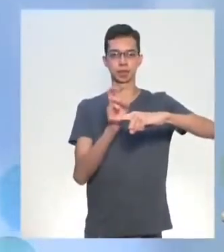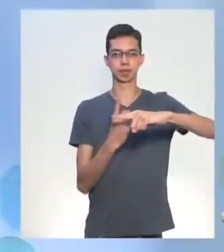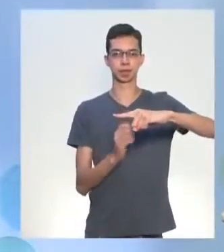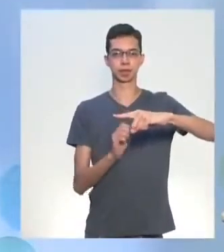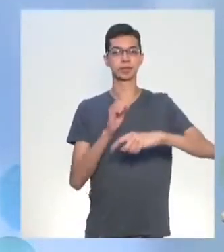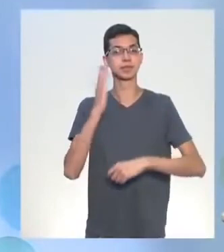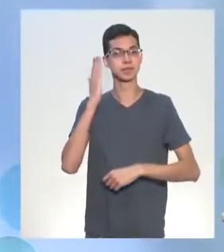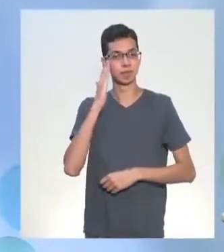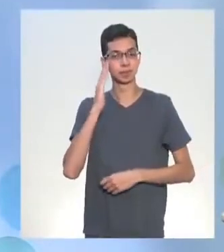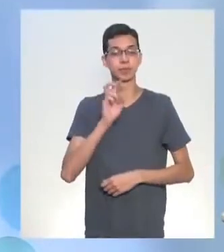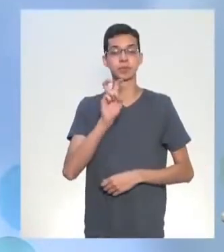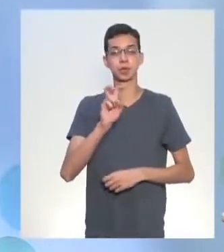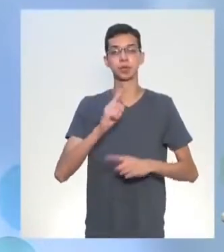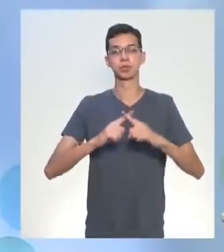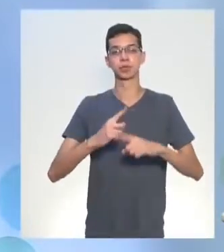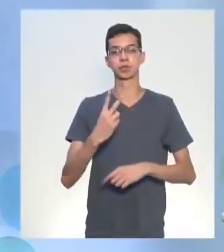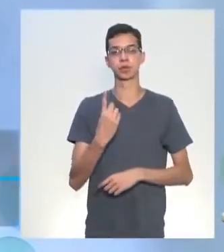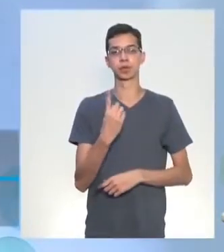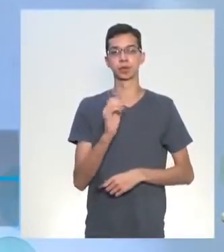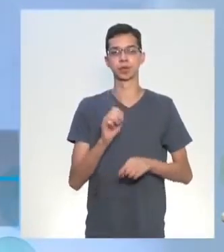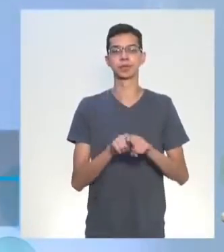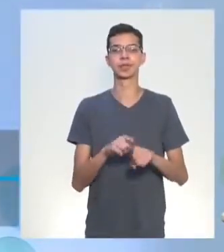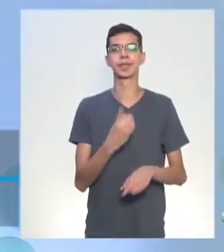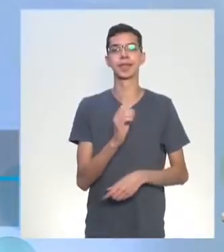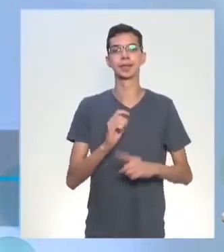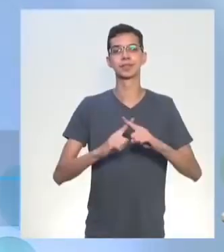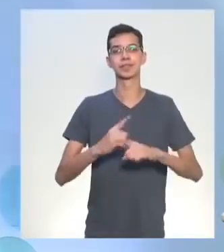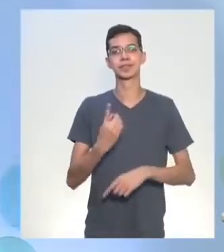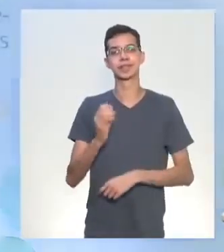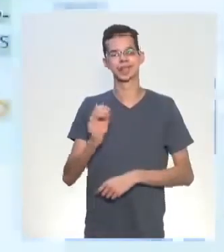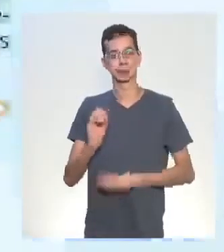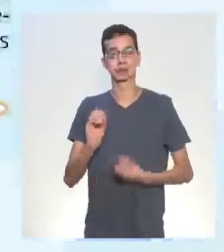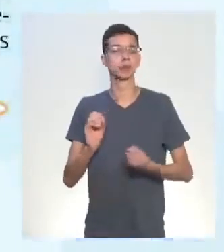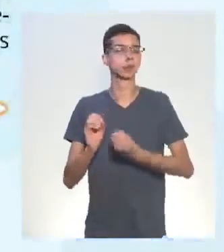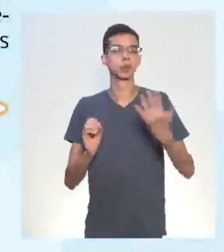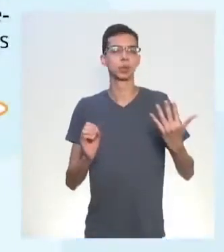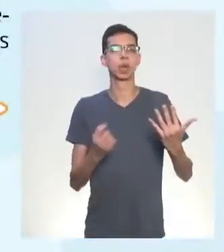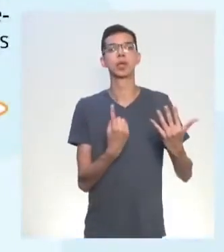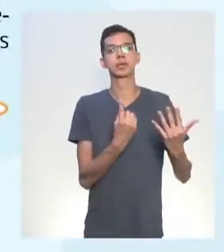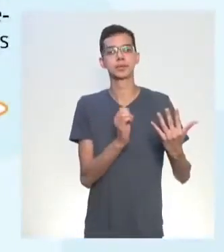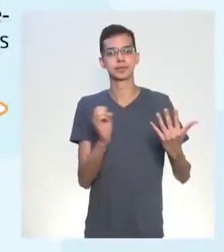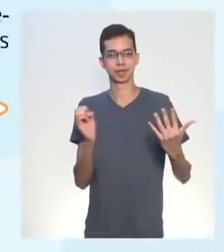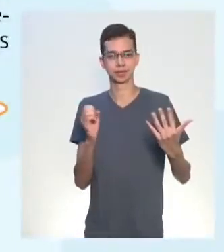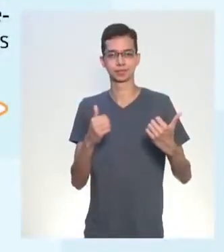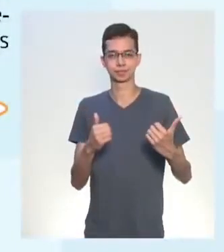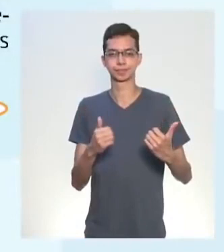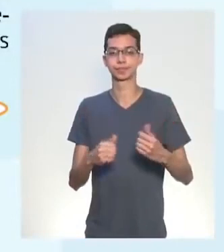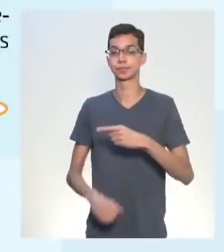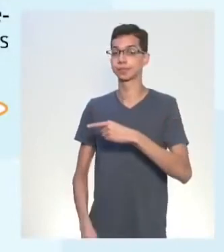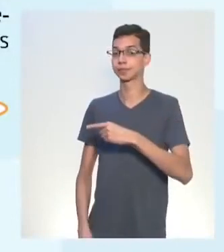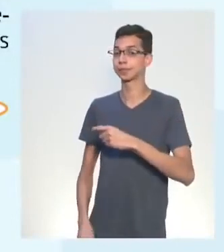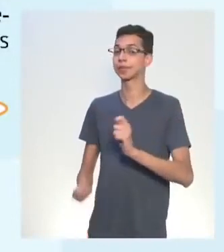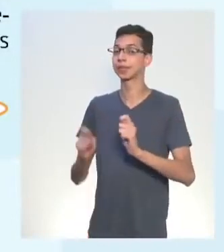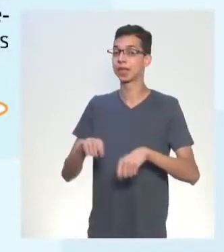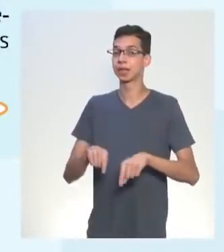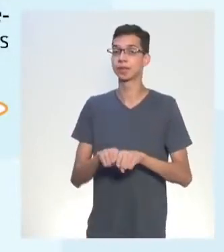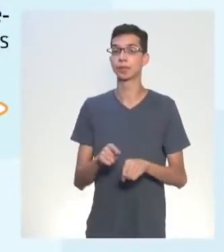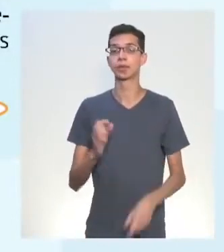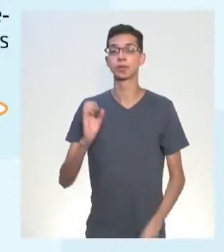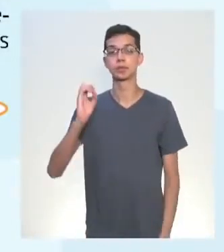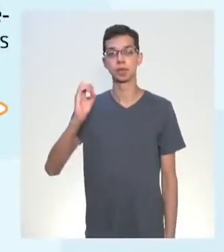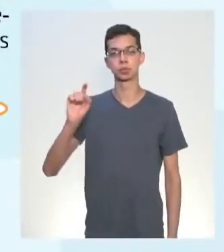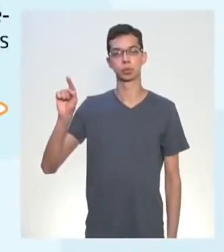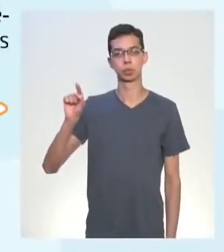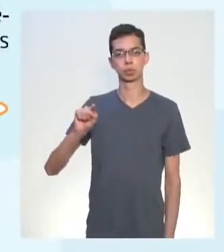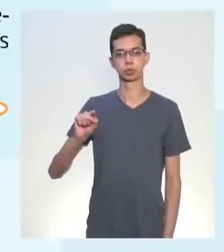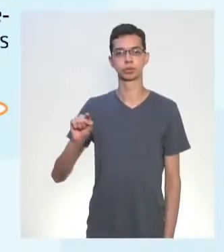2, 10, e 10 vezes 10, 100. E aí, ó, eu posso simplificar um zero de cima com um de baixo, que dá 1